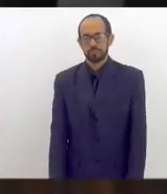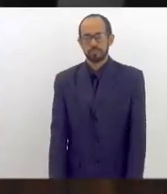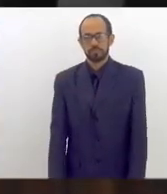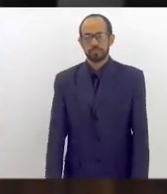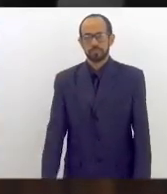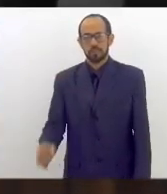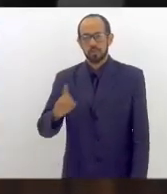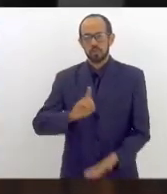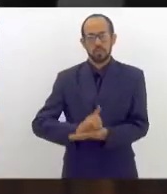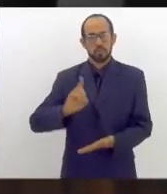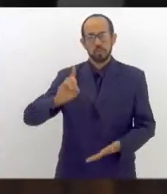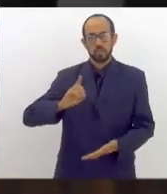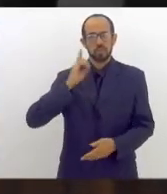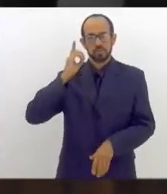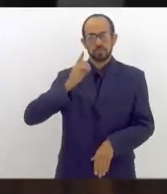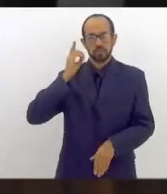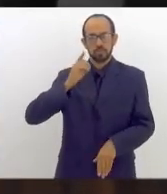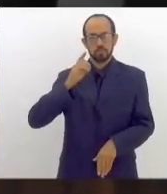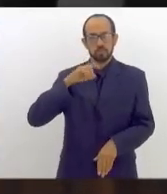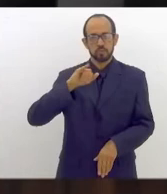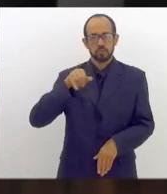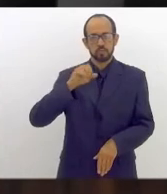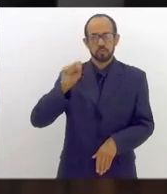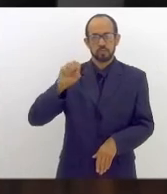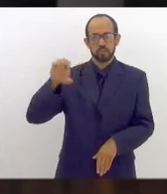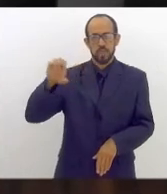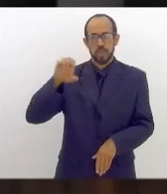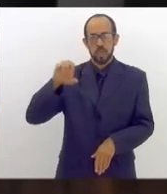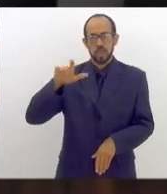Dr Desembargador José Luiz Xavier